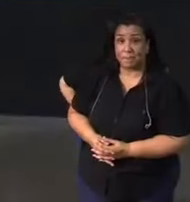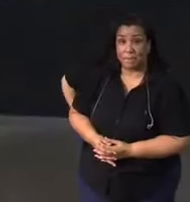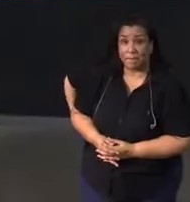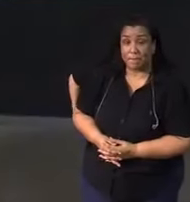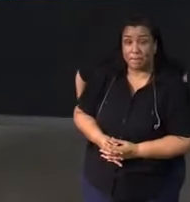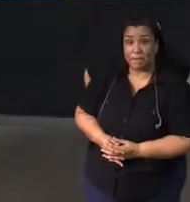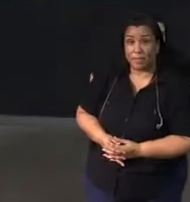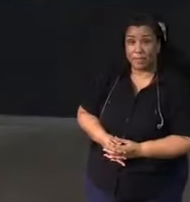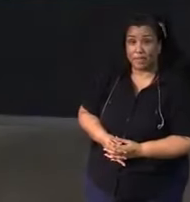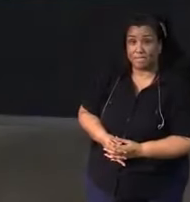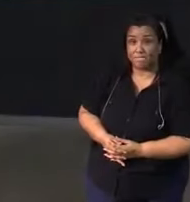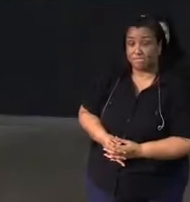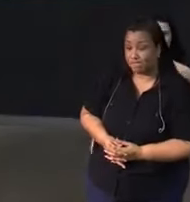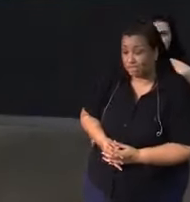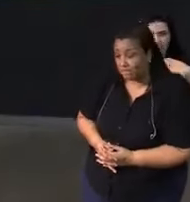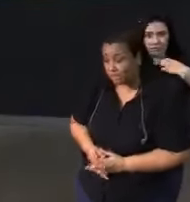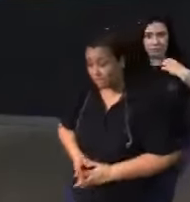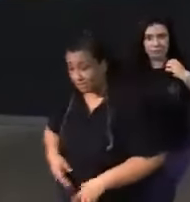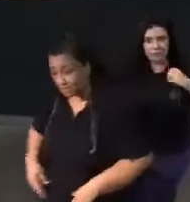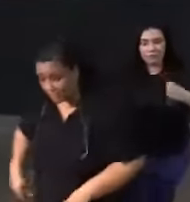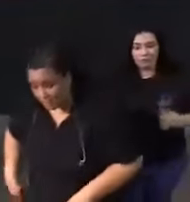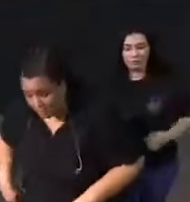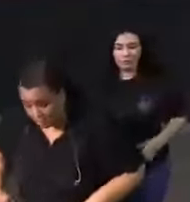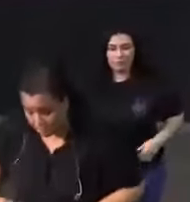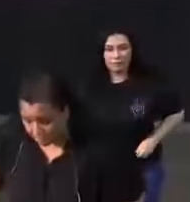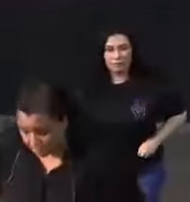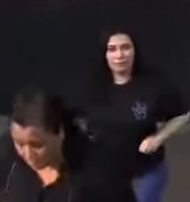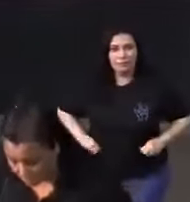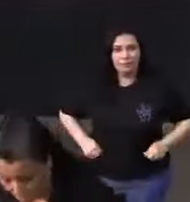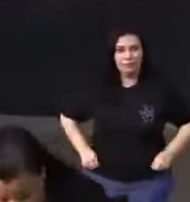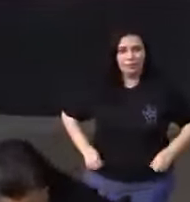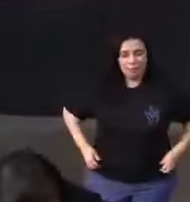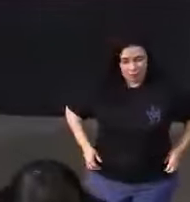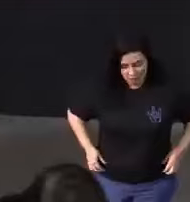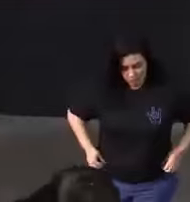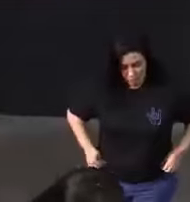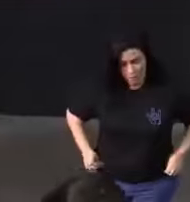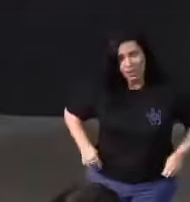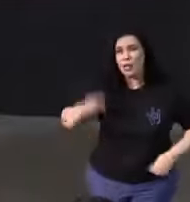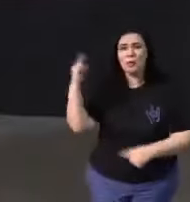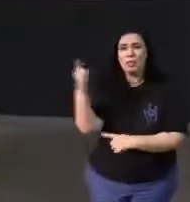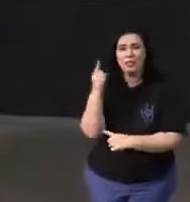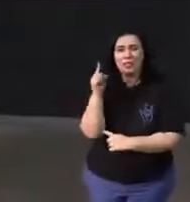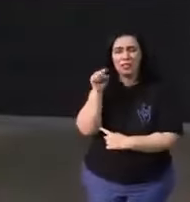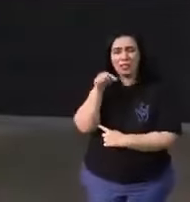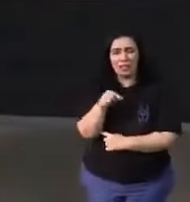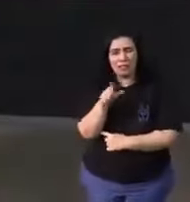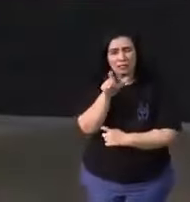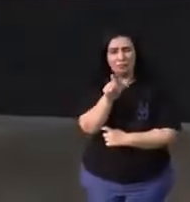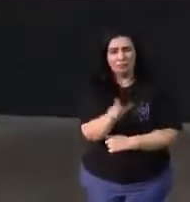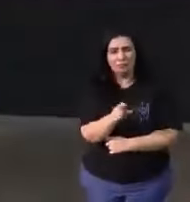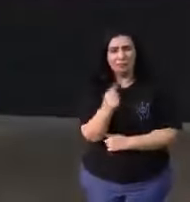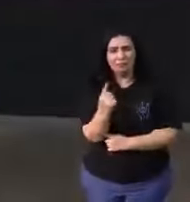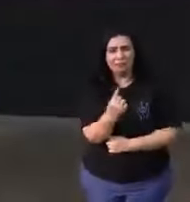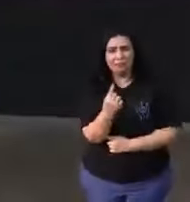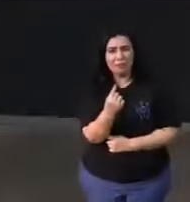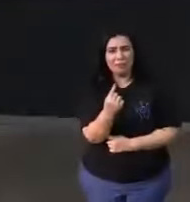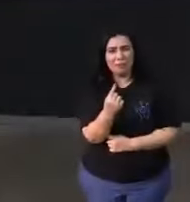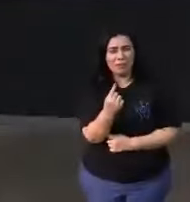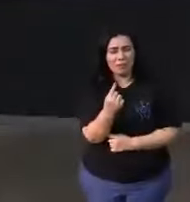Os caras vão prender Davi. Por que Davi está aqui? Esse cara era contra nós. Aí Davi, sabe o que ele faz, irmão? Ele põe um sorrisal na